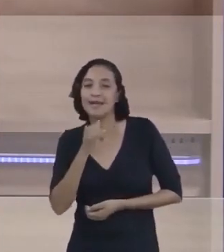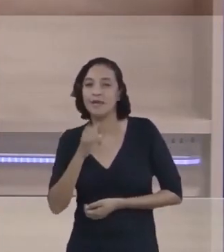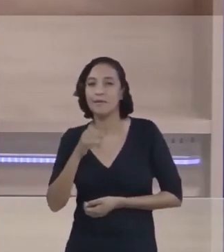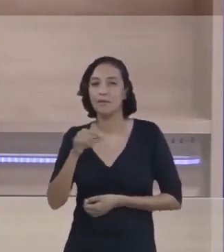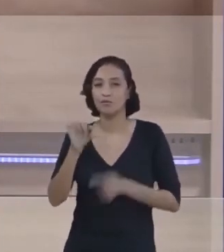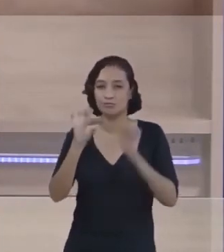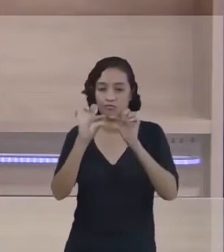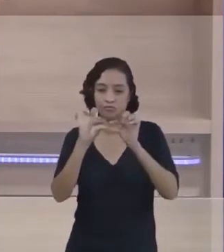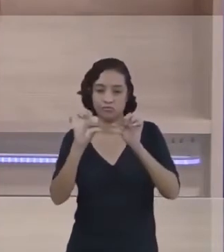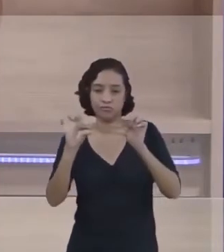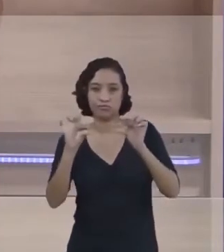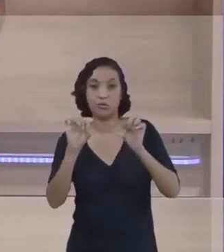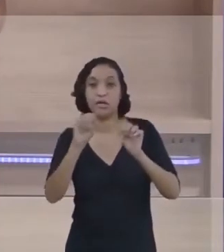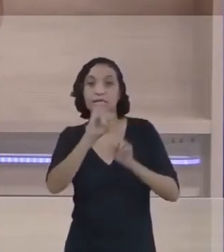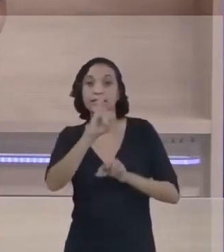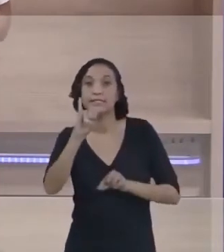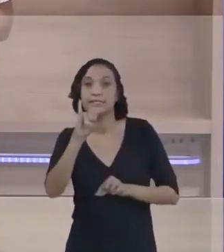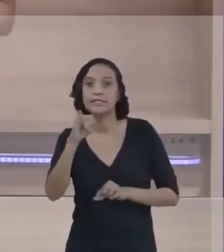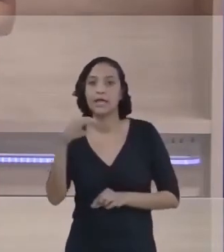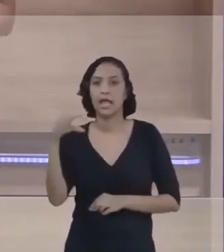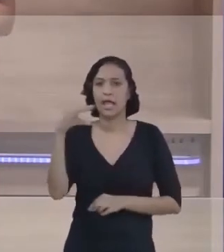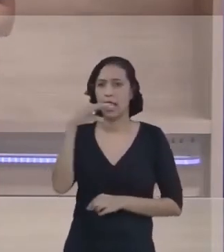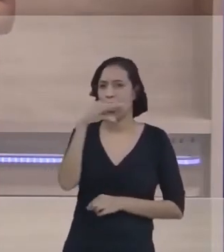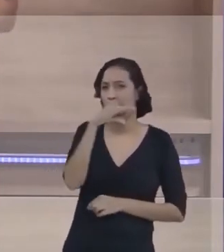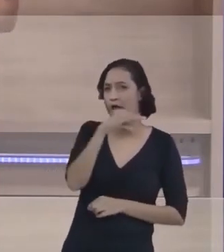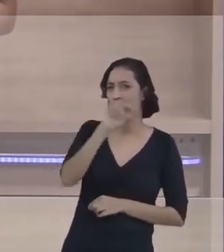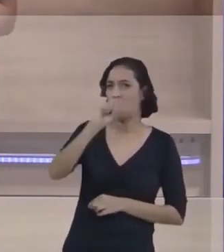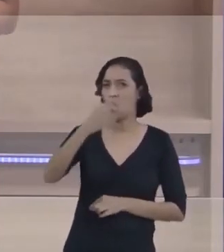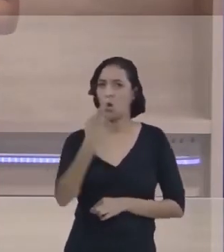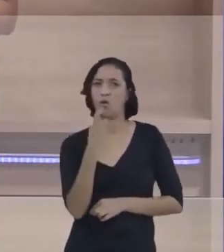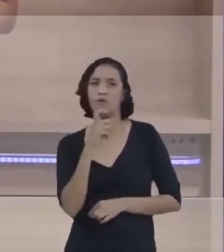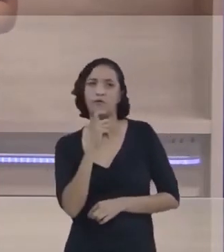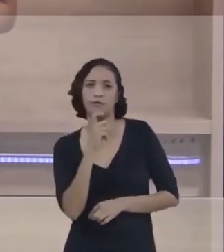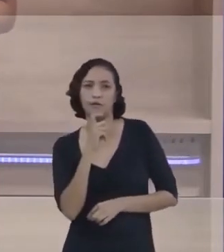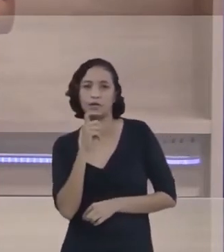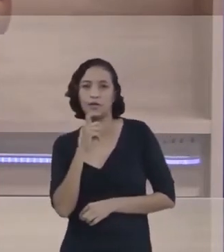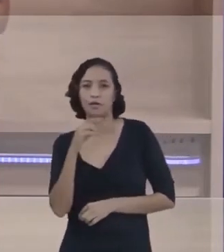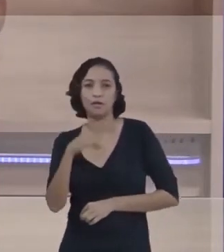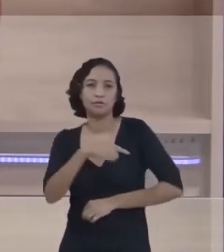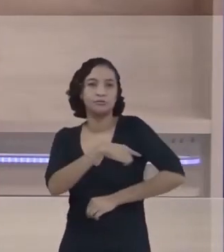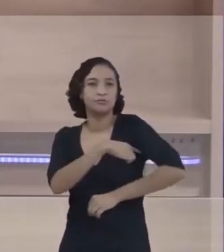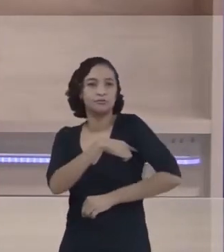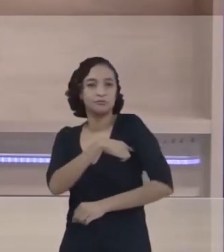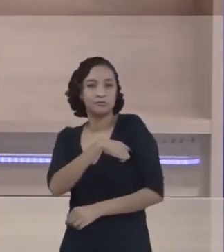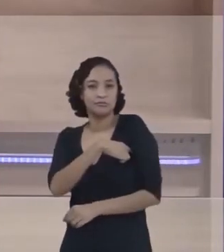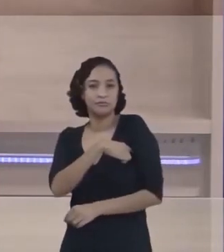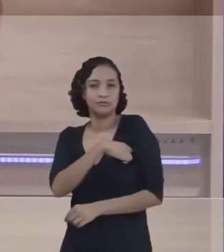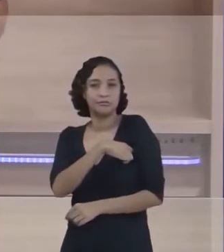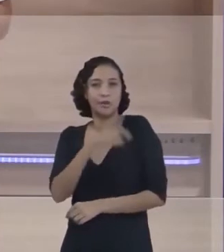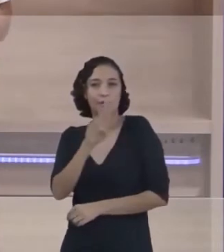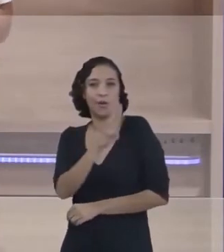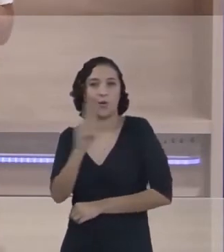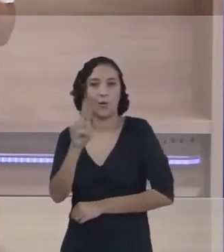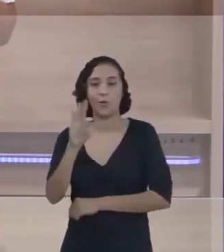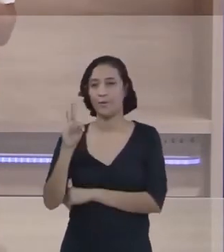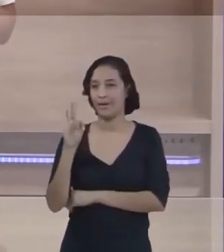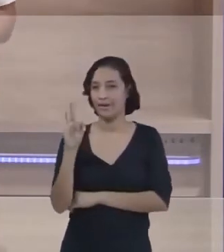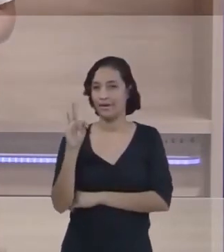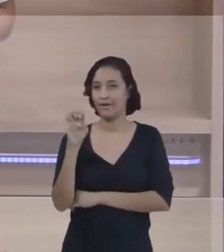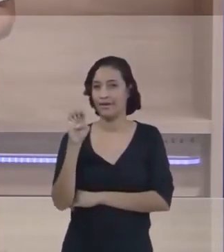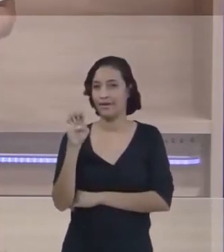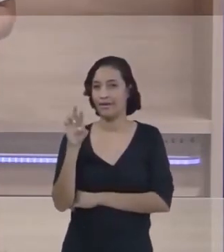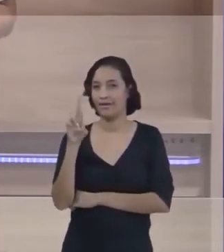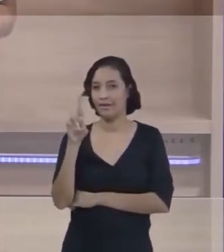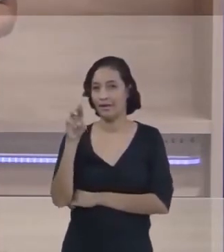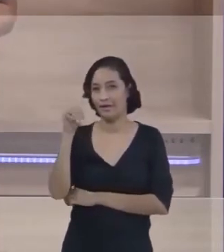temperatura, utilizando o quê? Termômetro. Então, o termômetro é convencional também. Então, o mesmo termômetro, essa